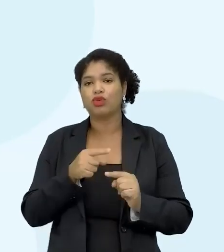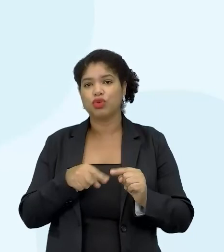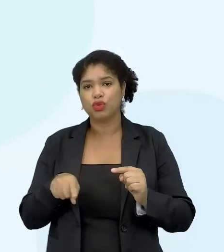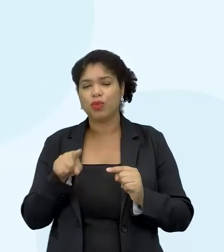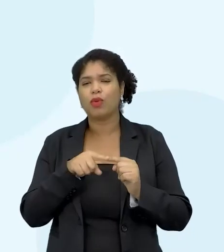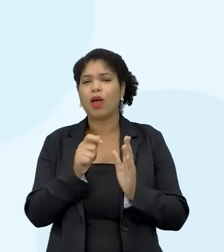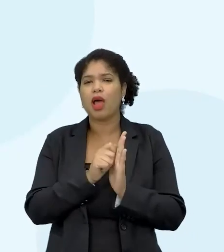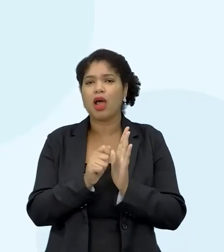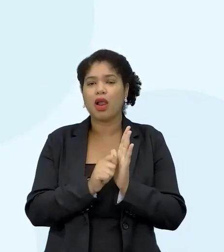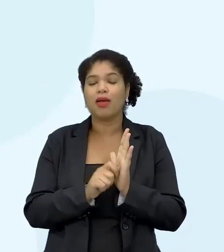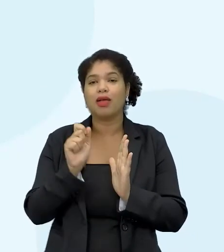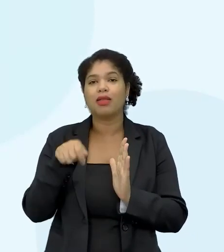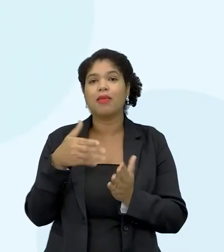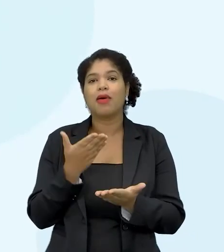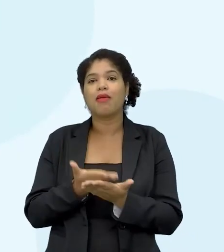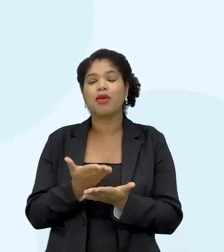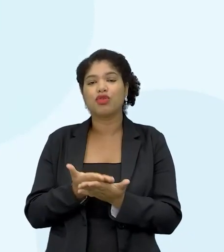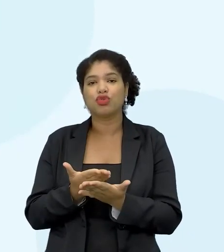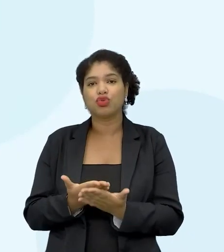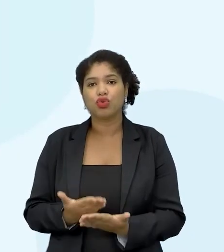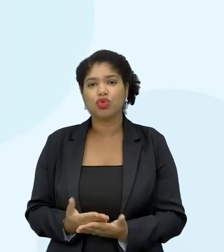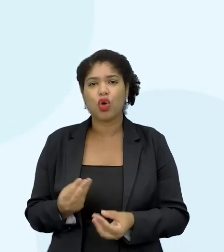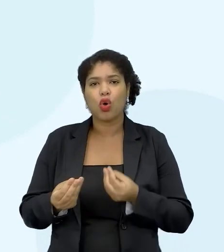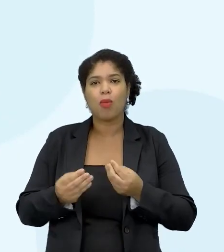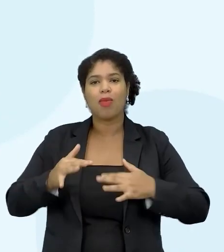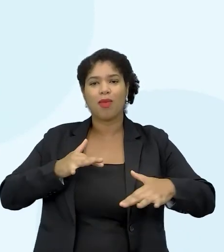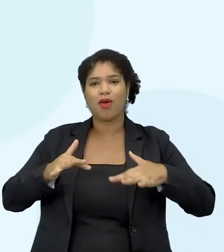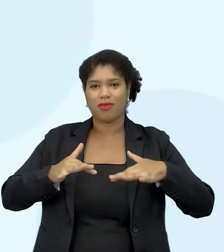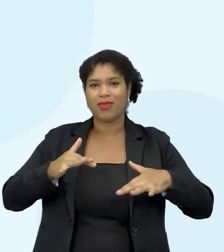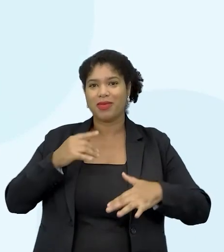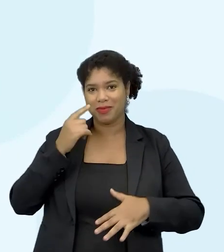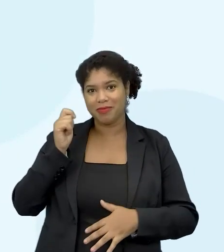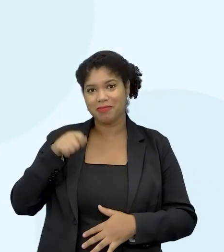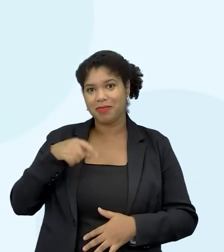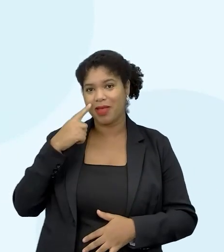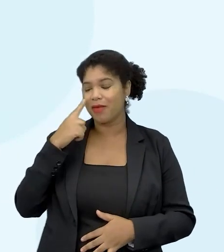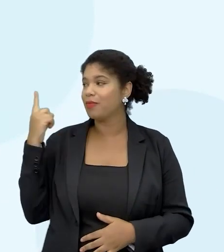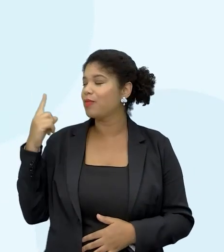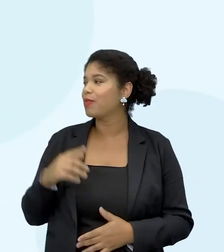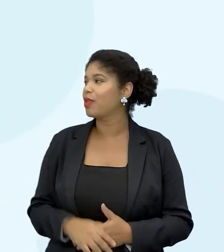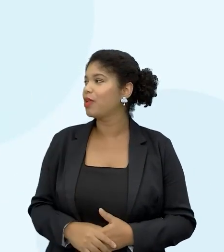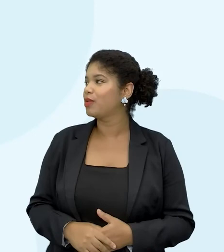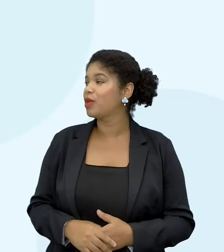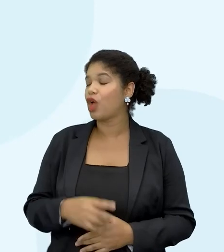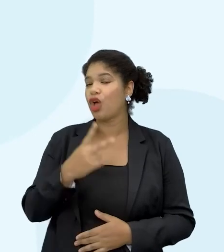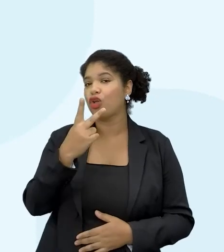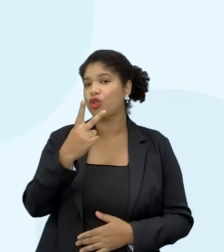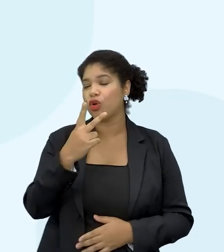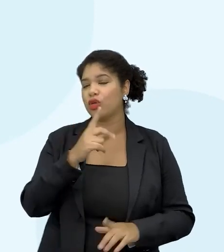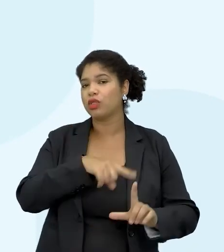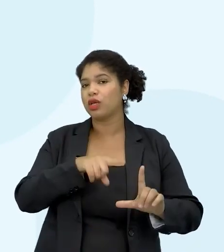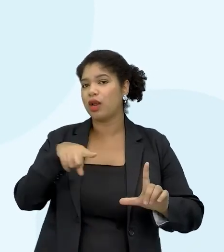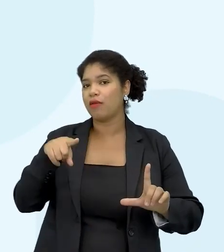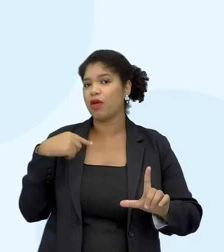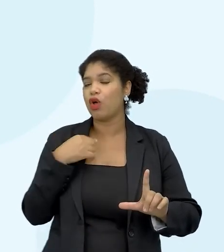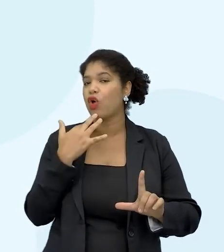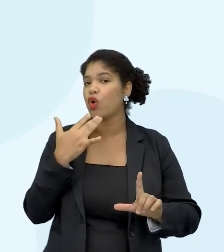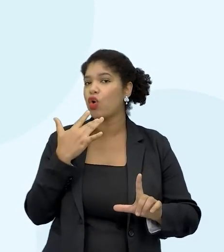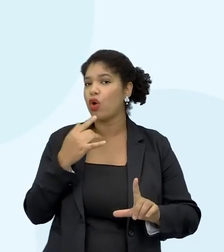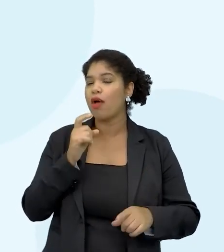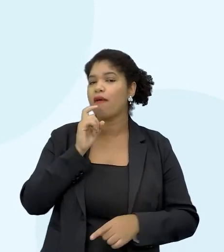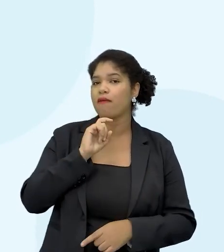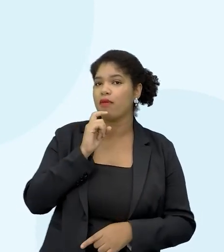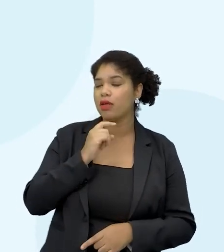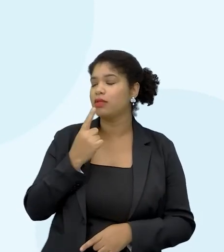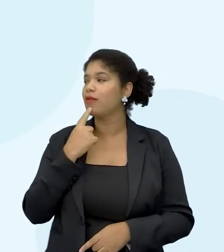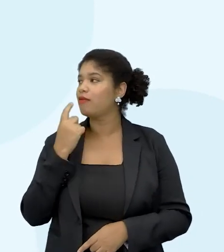esse mesmo estudo pensando em movimento também. Olha lá. Eu tenho dois gráficos aqui, um gráfico verde e um gráfico vermelho, um